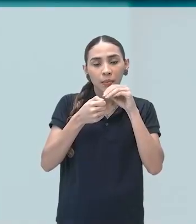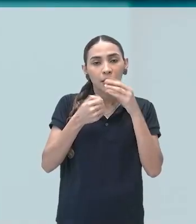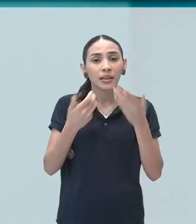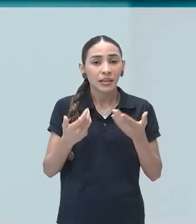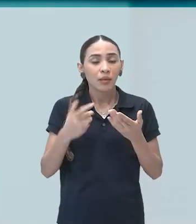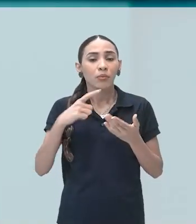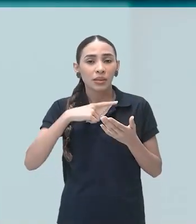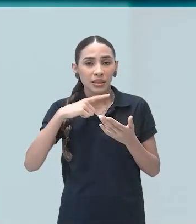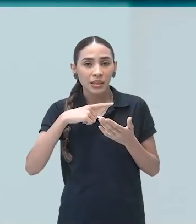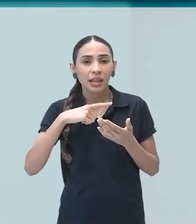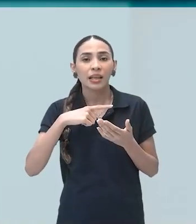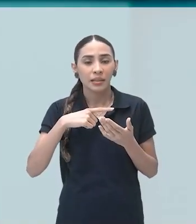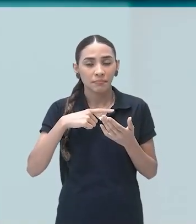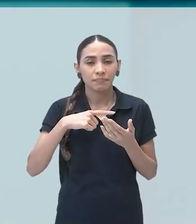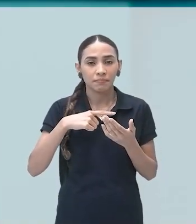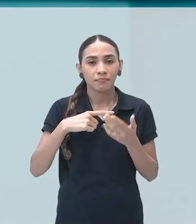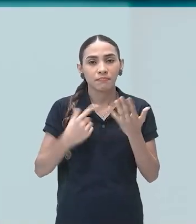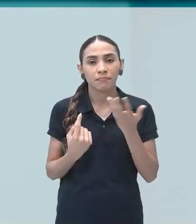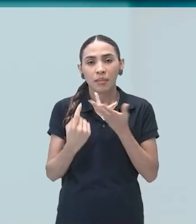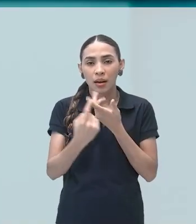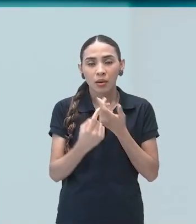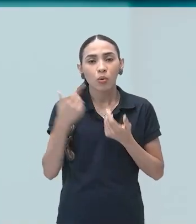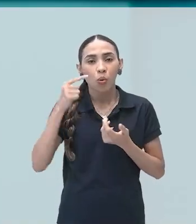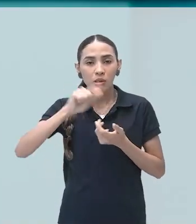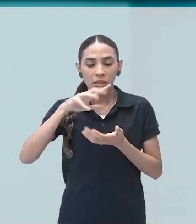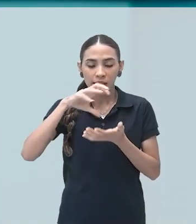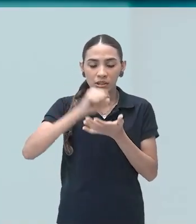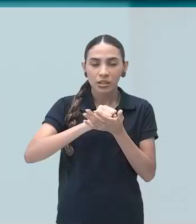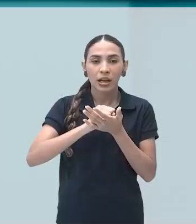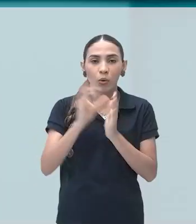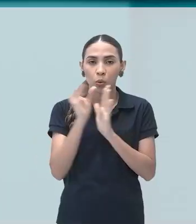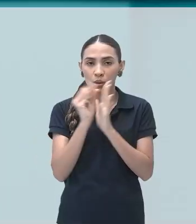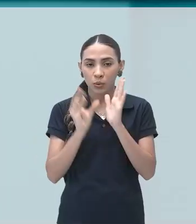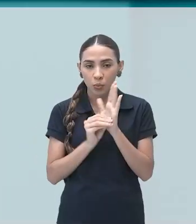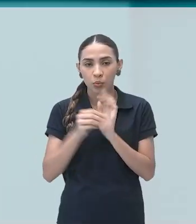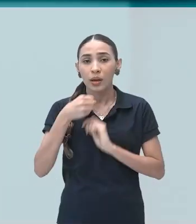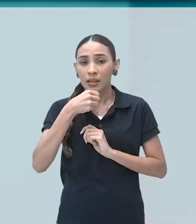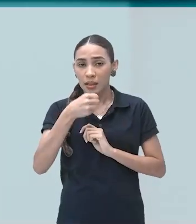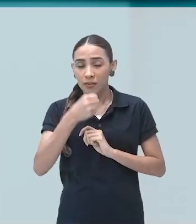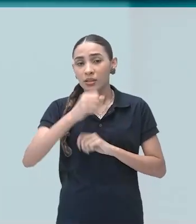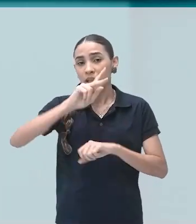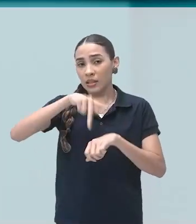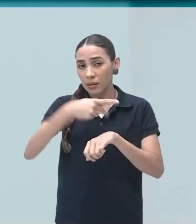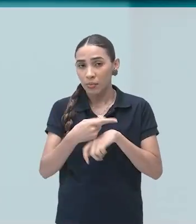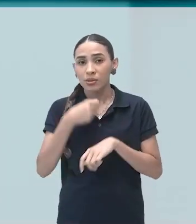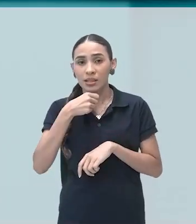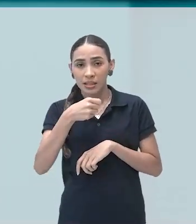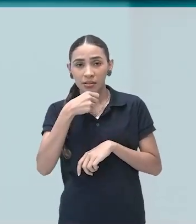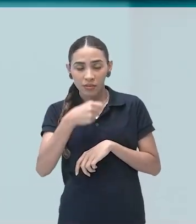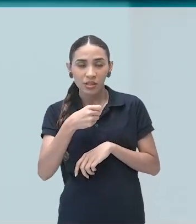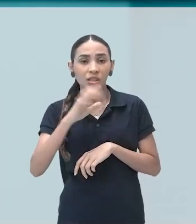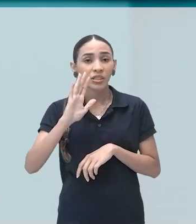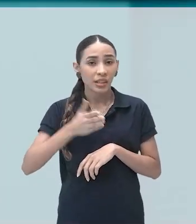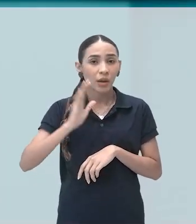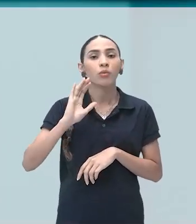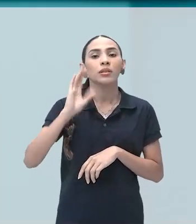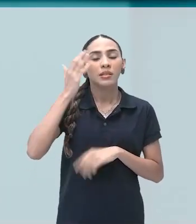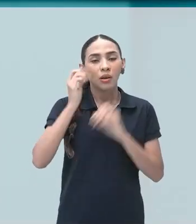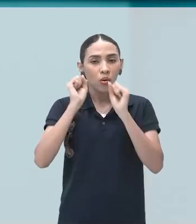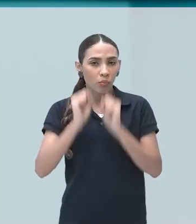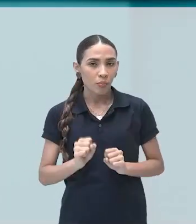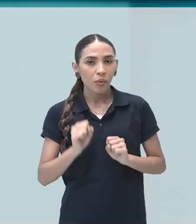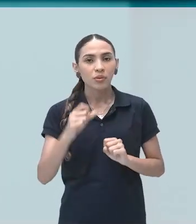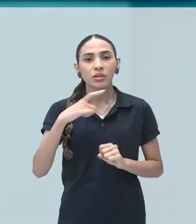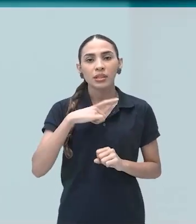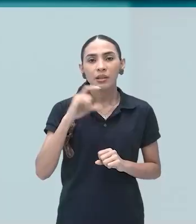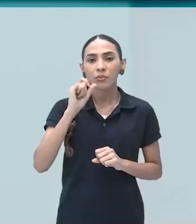essas maneiras de registrar o conteúdo da entrevista. E também a entrevista, depois de ocorrida, ela pode